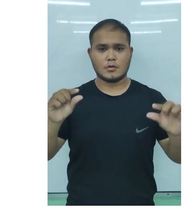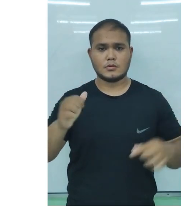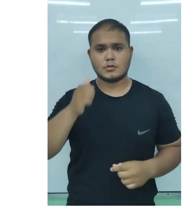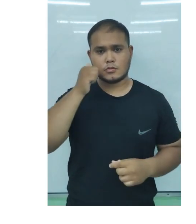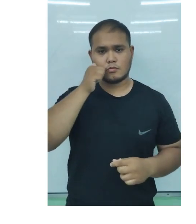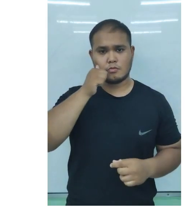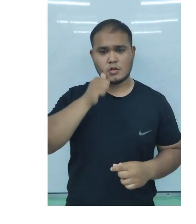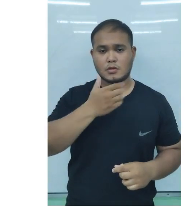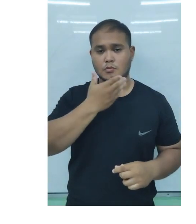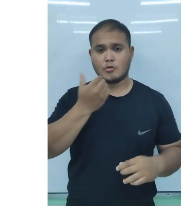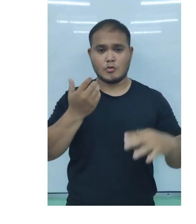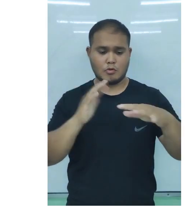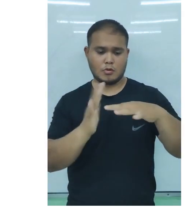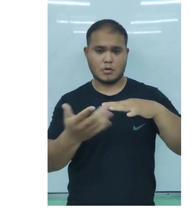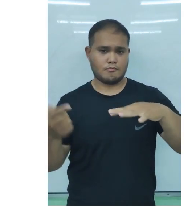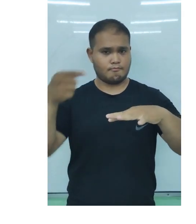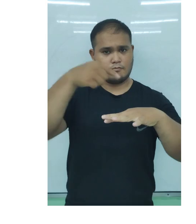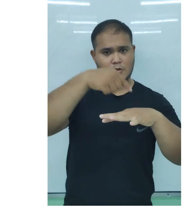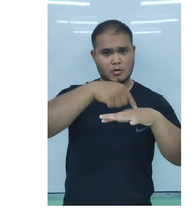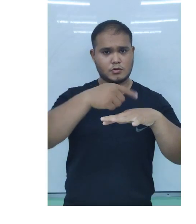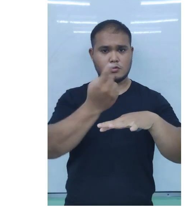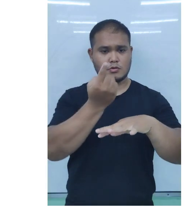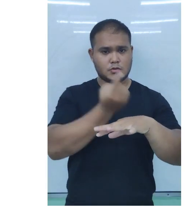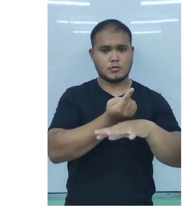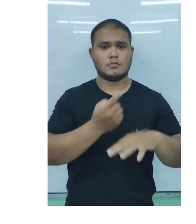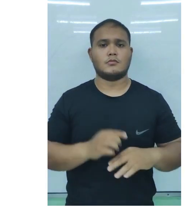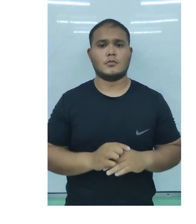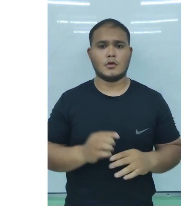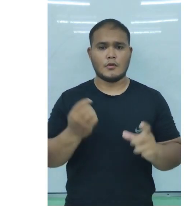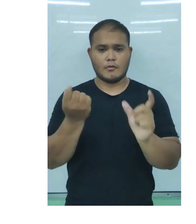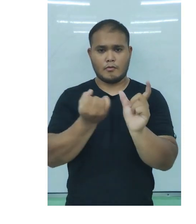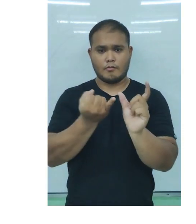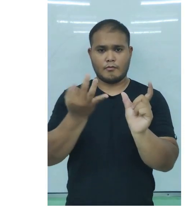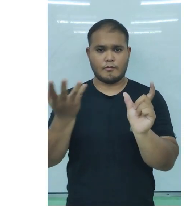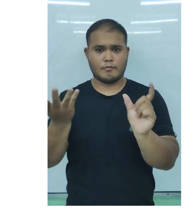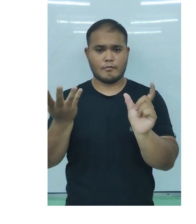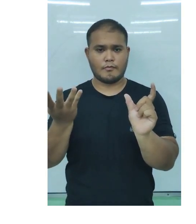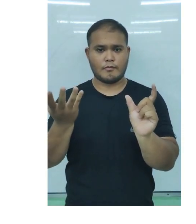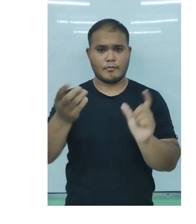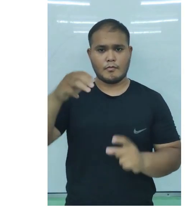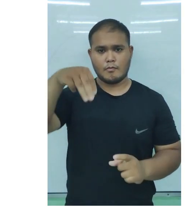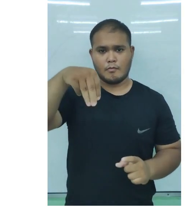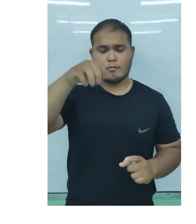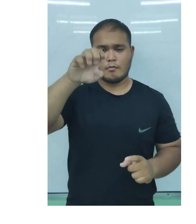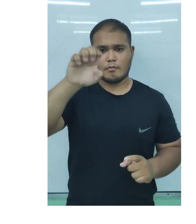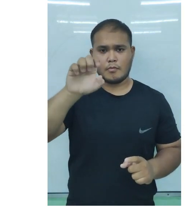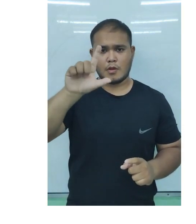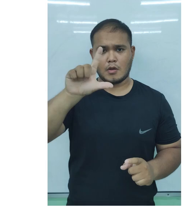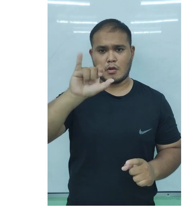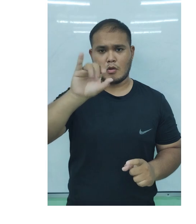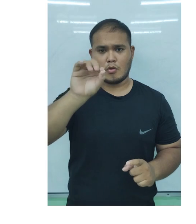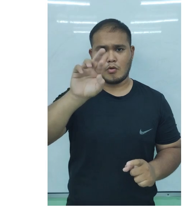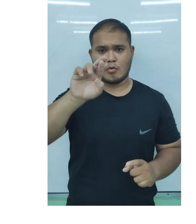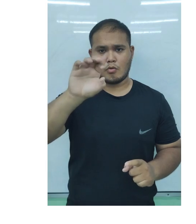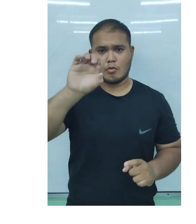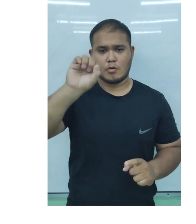melhores, porque está adjetivando o substantivo, que também está na sua